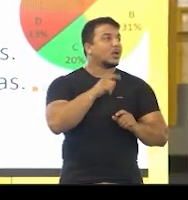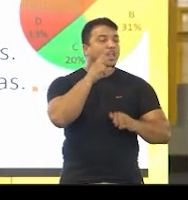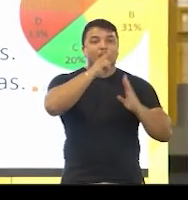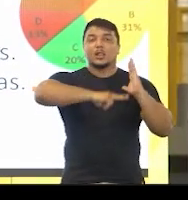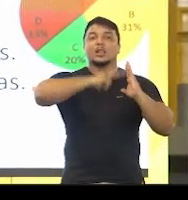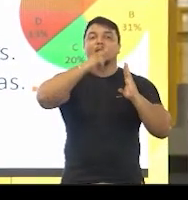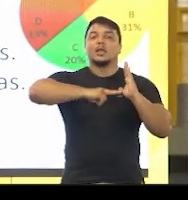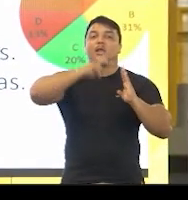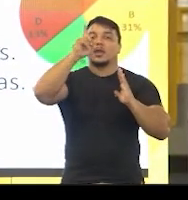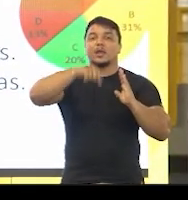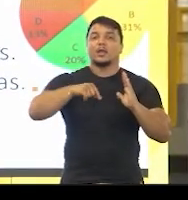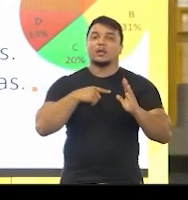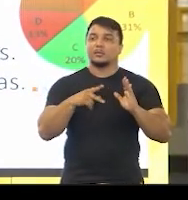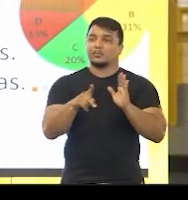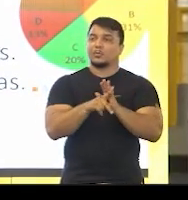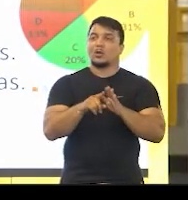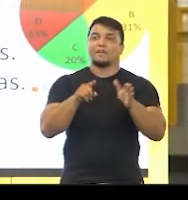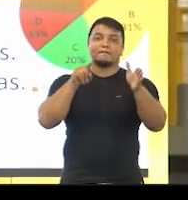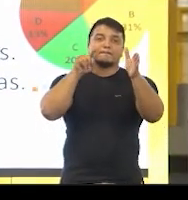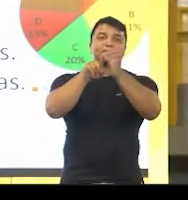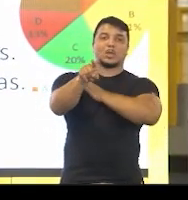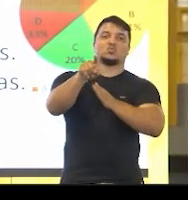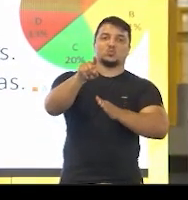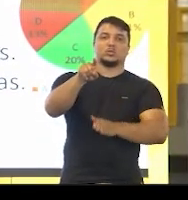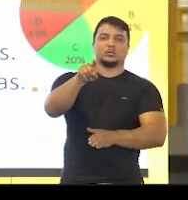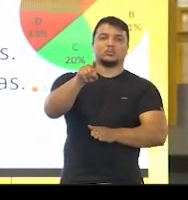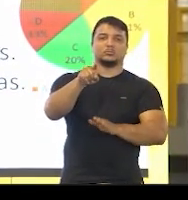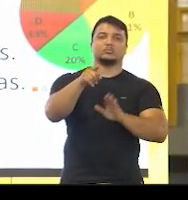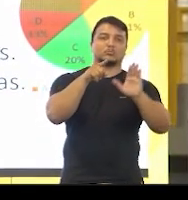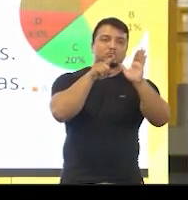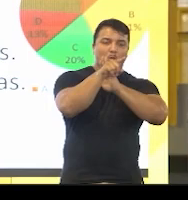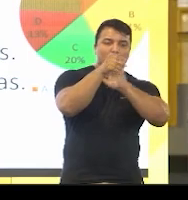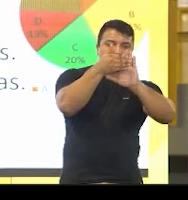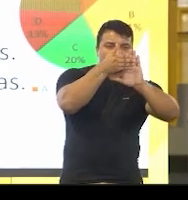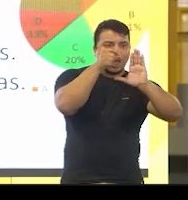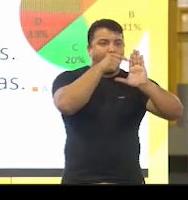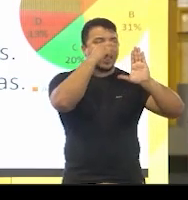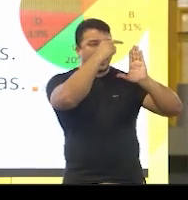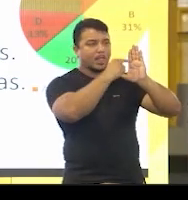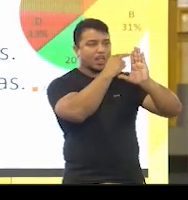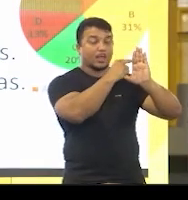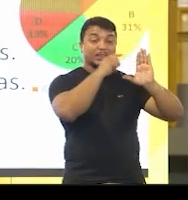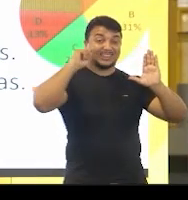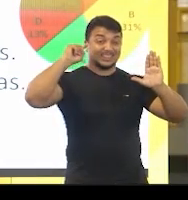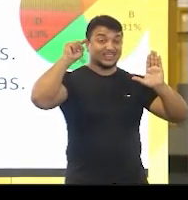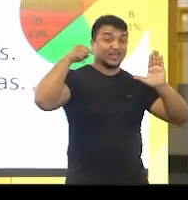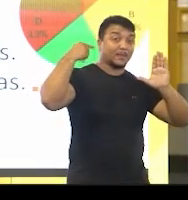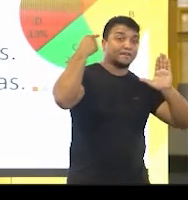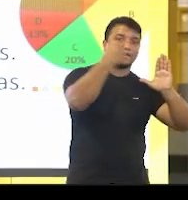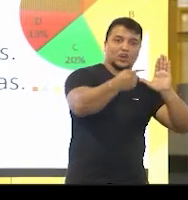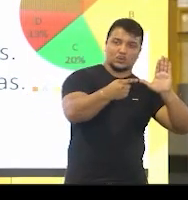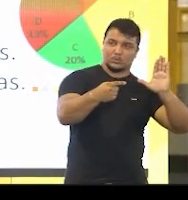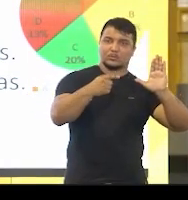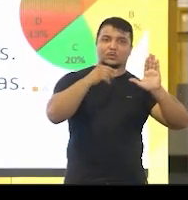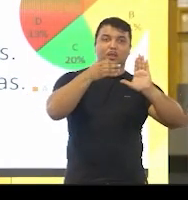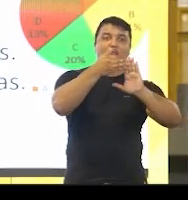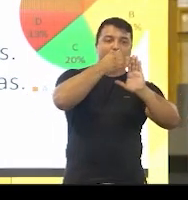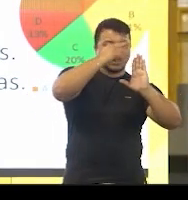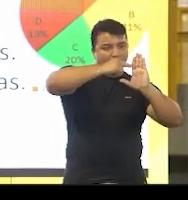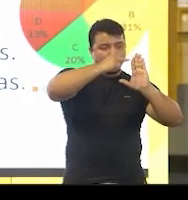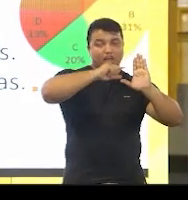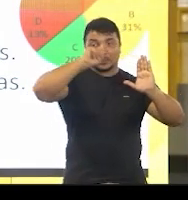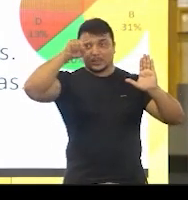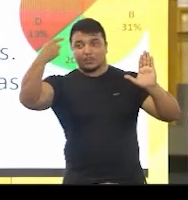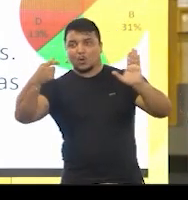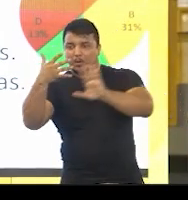é ler o que, pessoal? O comando, perfeito. O comando. A segunda coisa, você vai